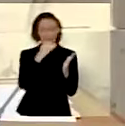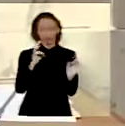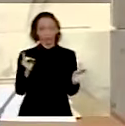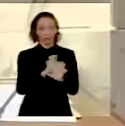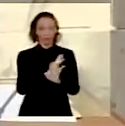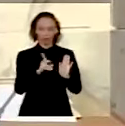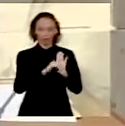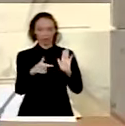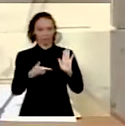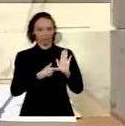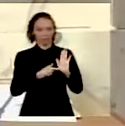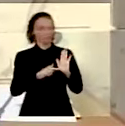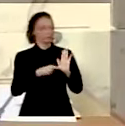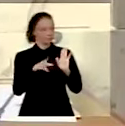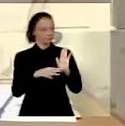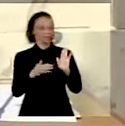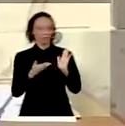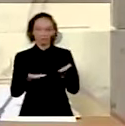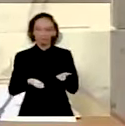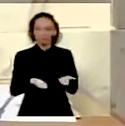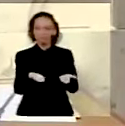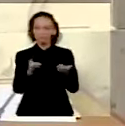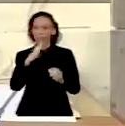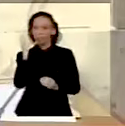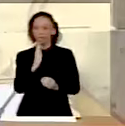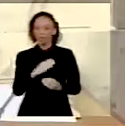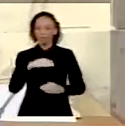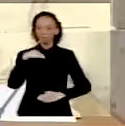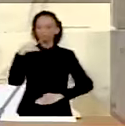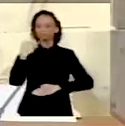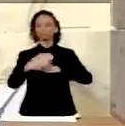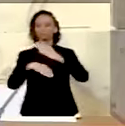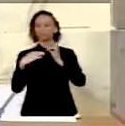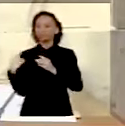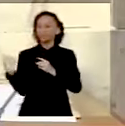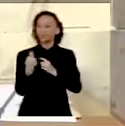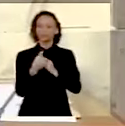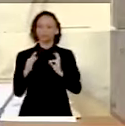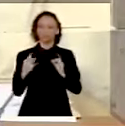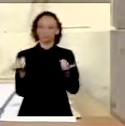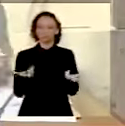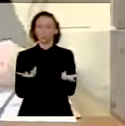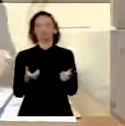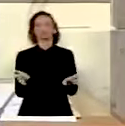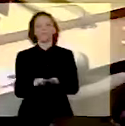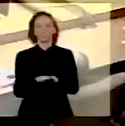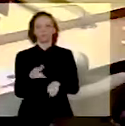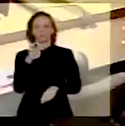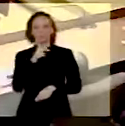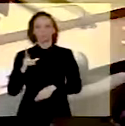preceitos constitucionais levará ao Brasil que todos nós brasileiros queremos e merecemos. Muito obrigado.